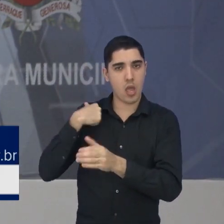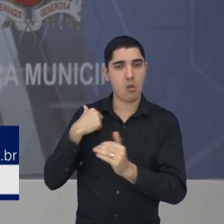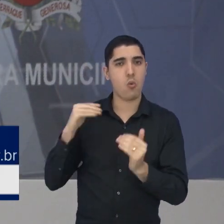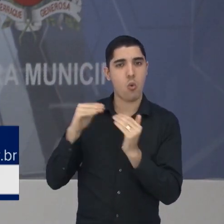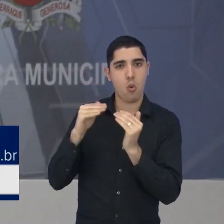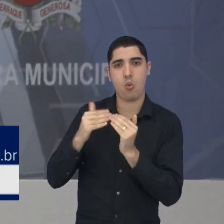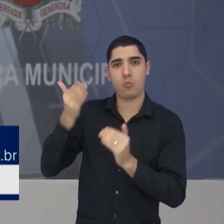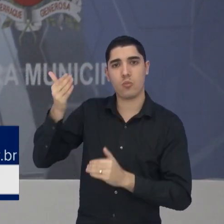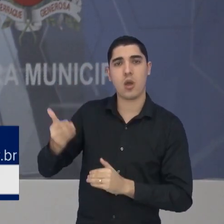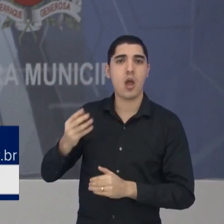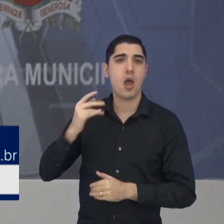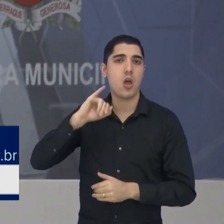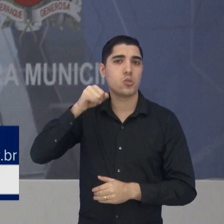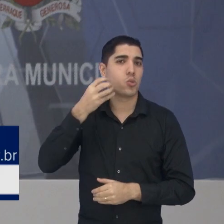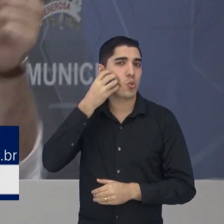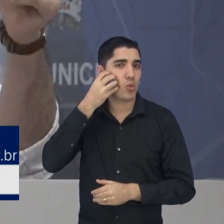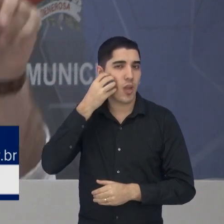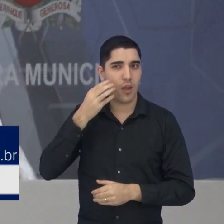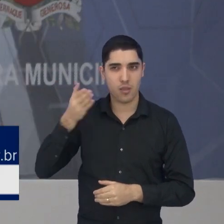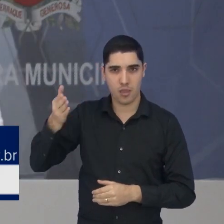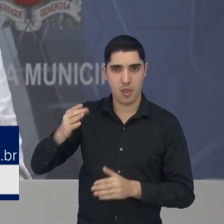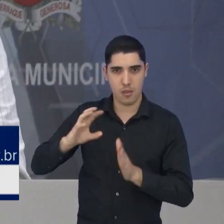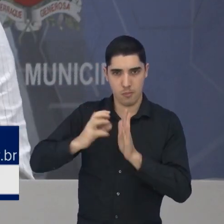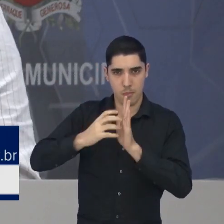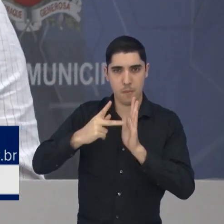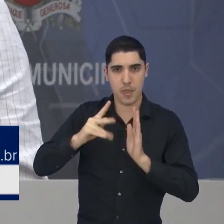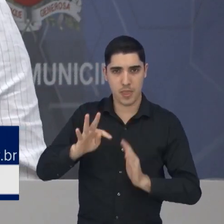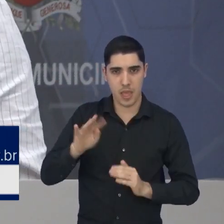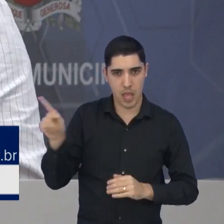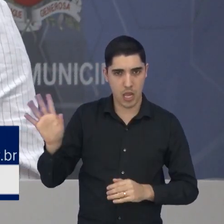Juliana do PT mencionou